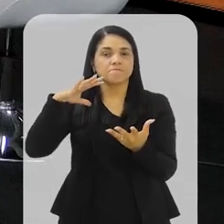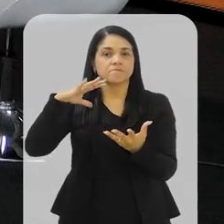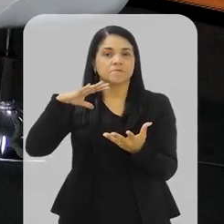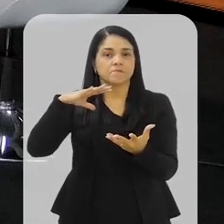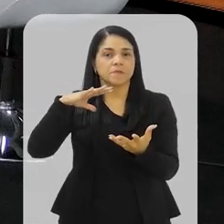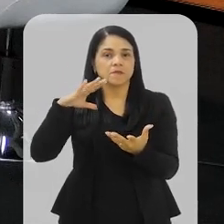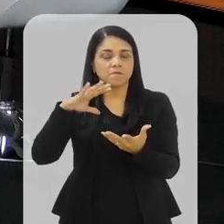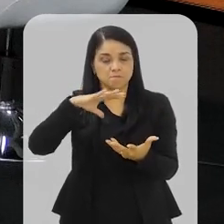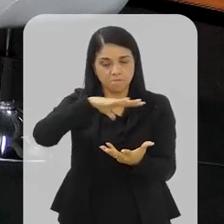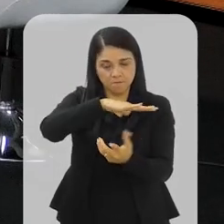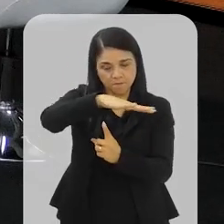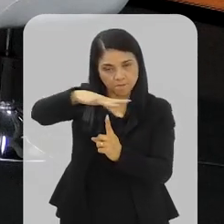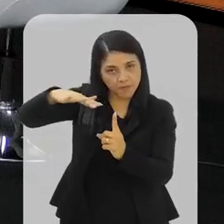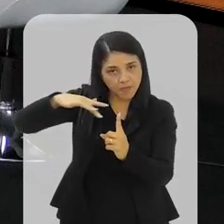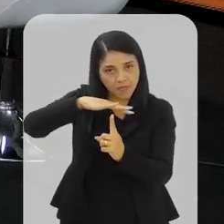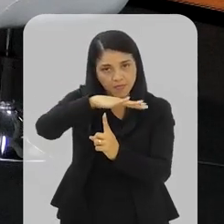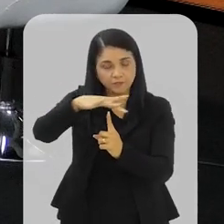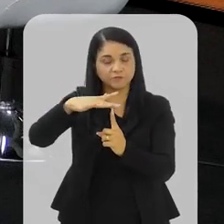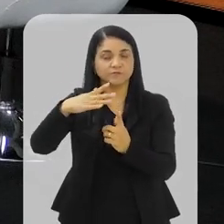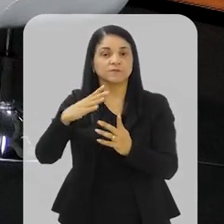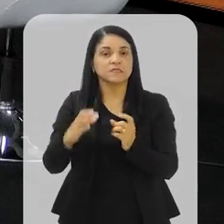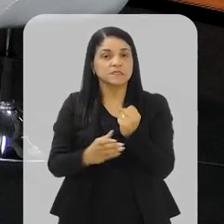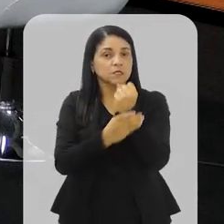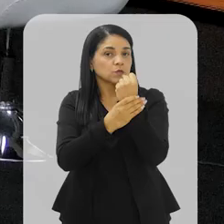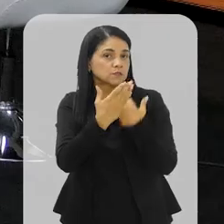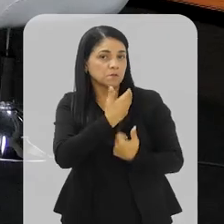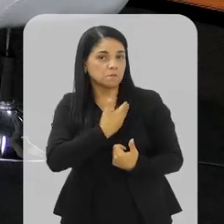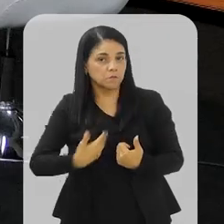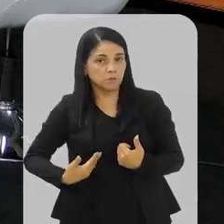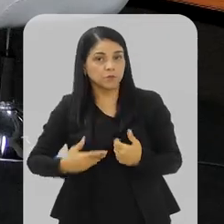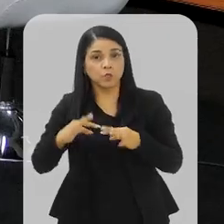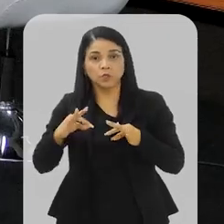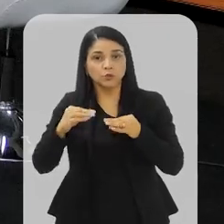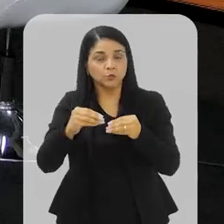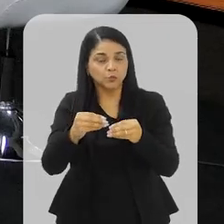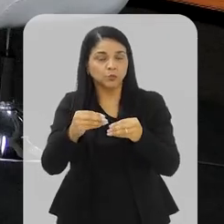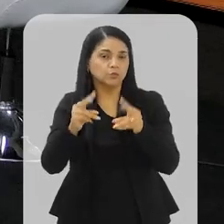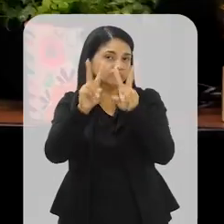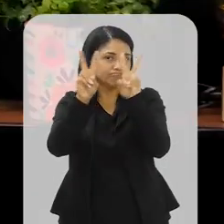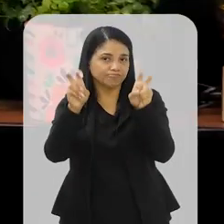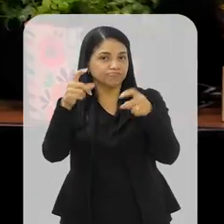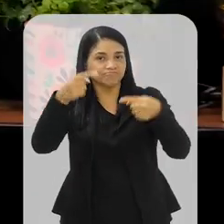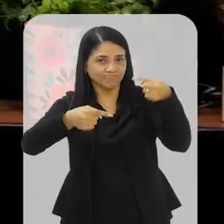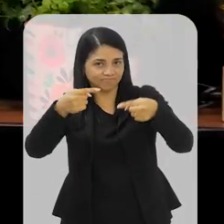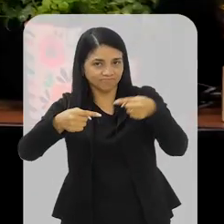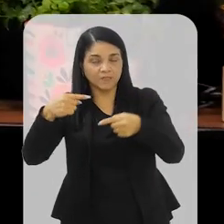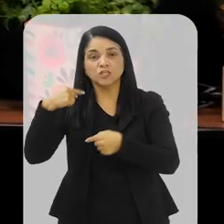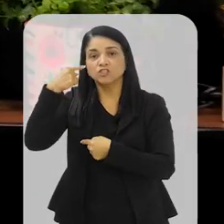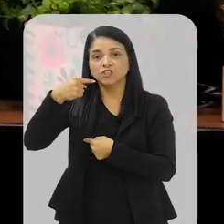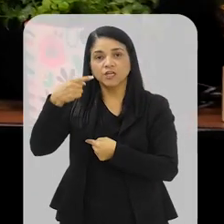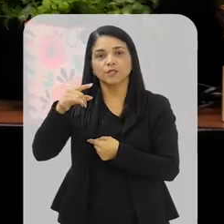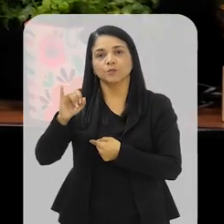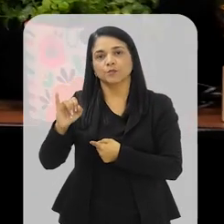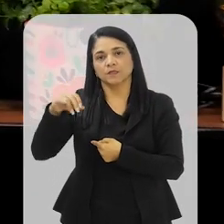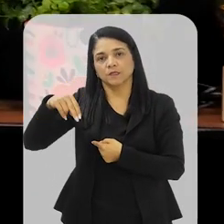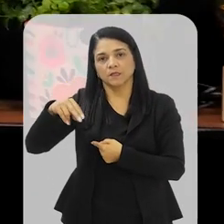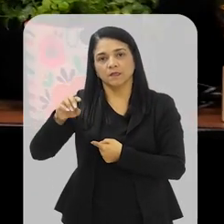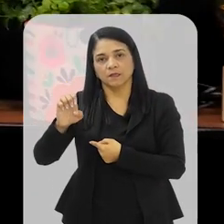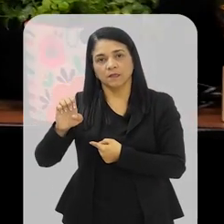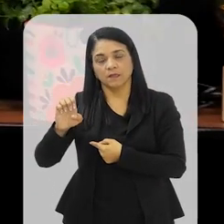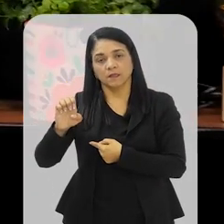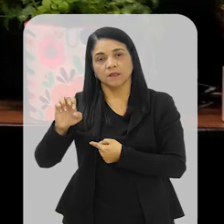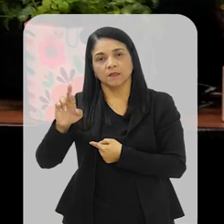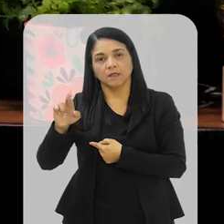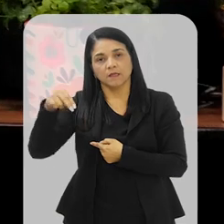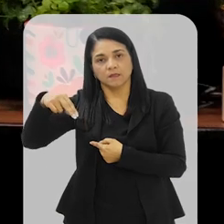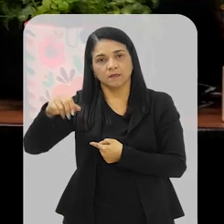questão de segurança pública tudo isso ISS repercute sobre as questões variadas do direito internacional e para